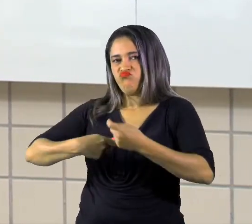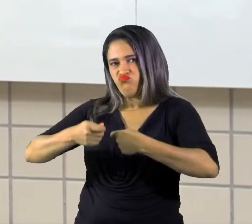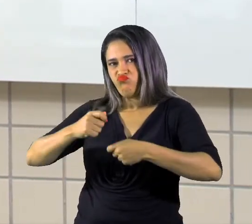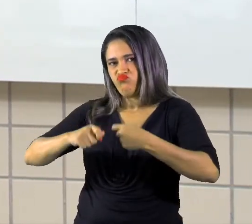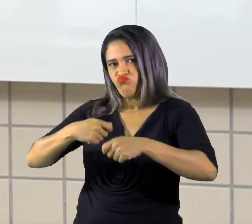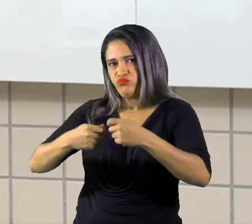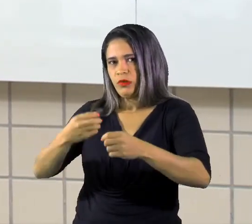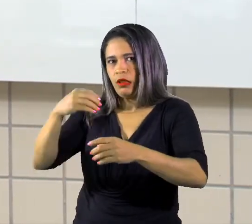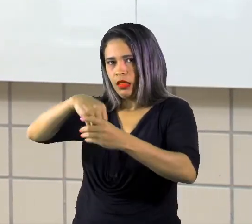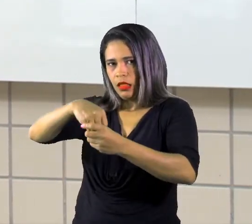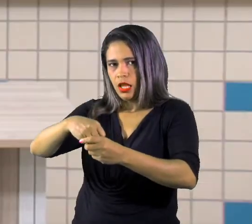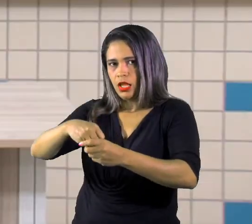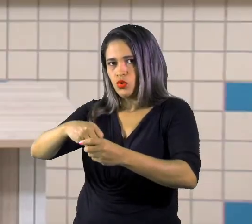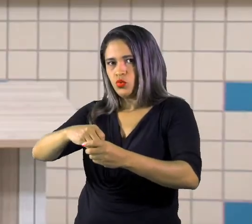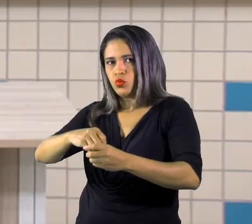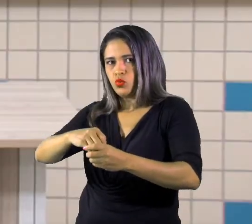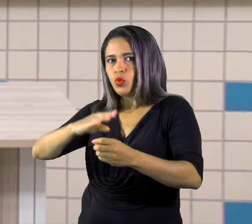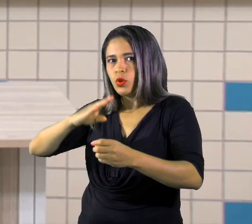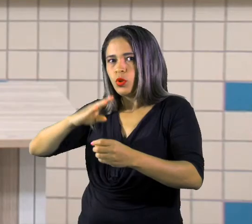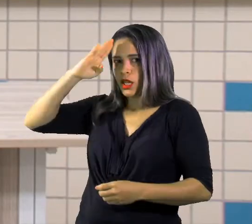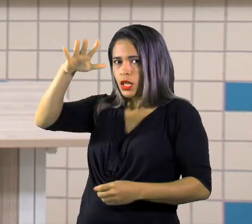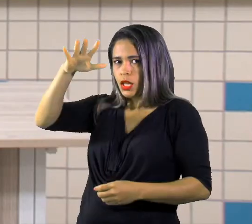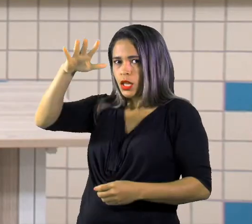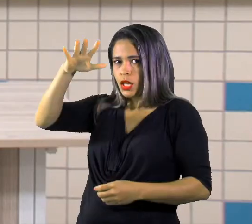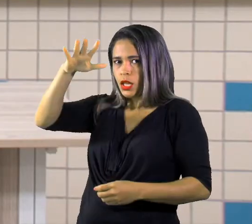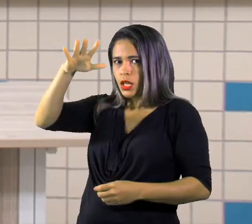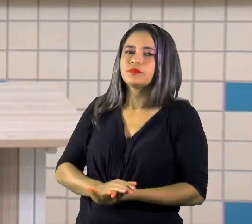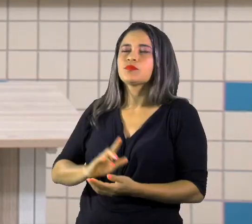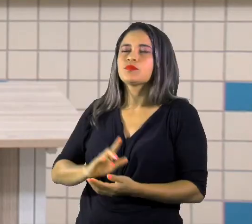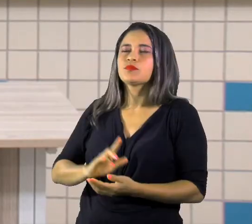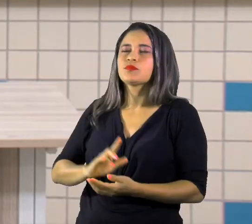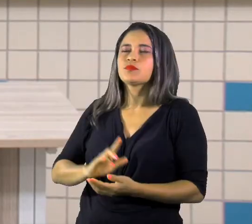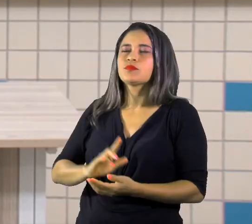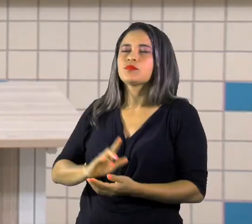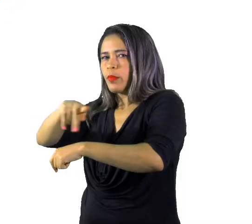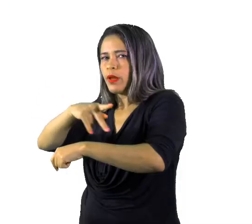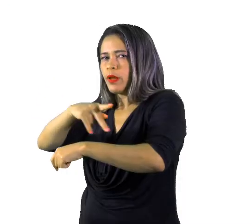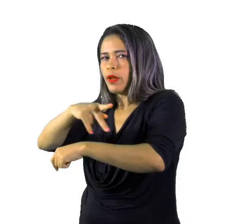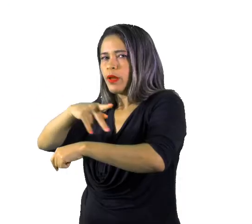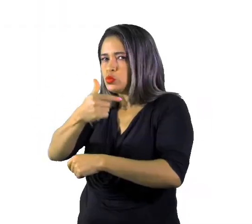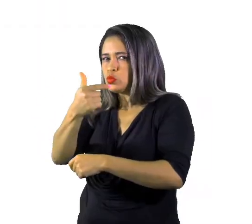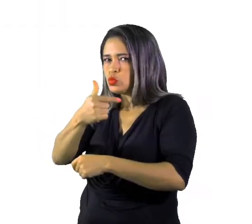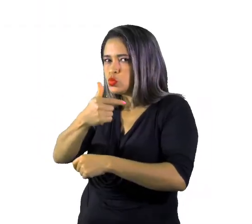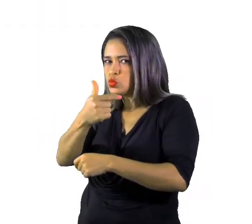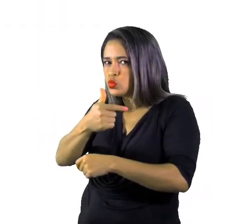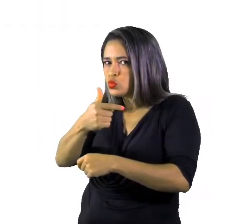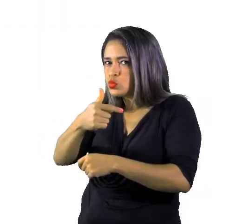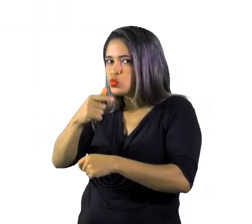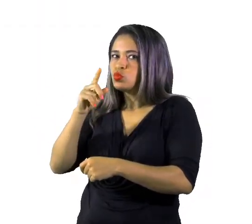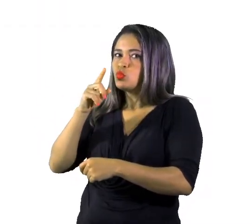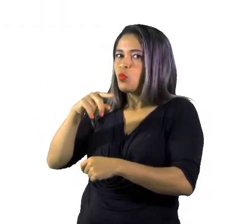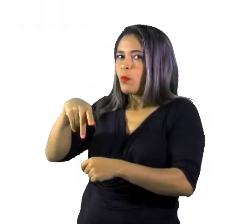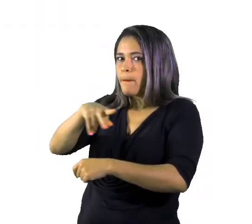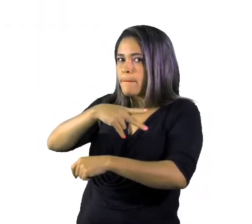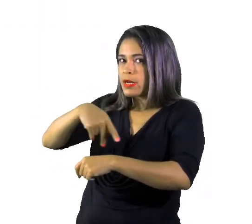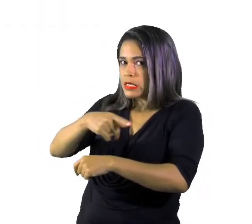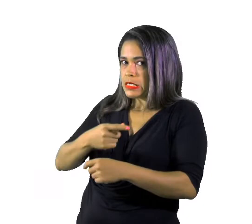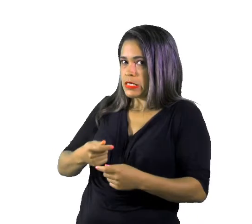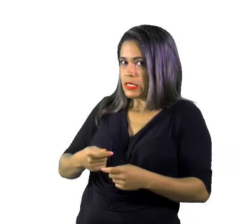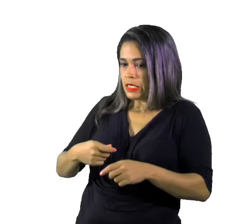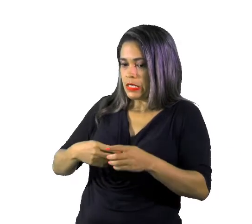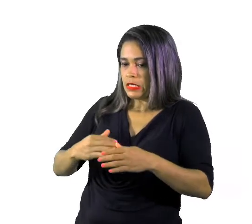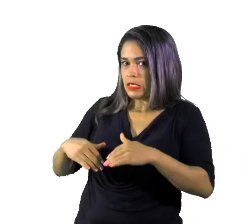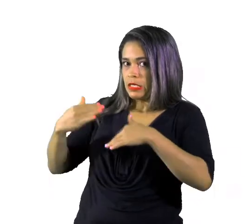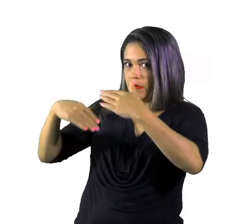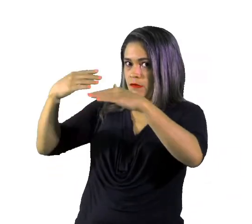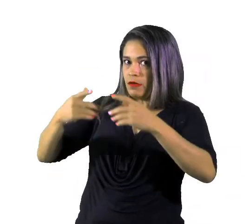setor militar. Um outro país que também que é o segundo país mais desenvolvido financeiramente, é